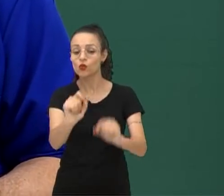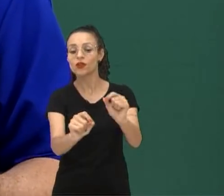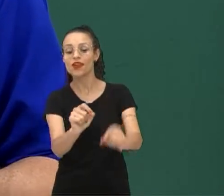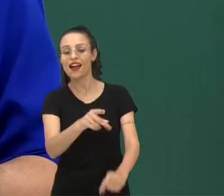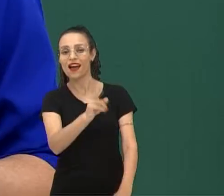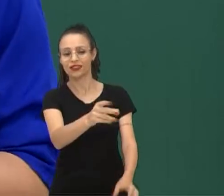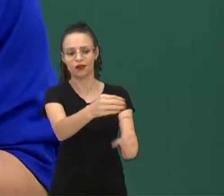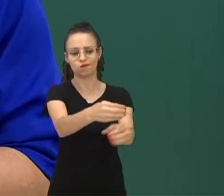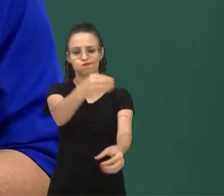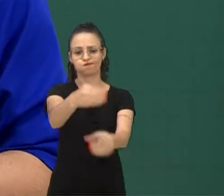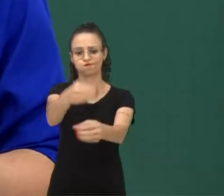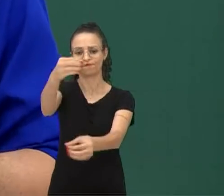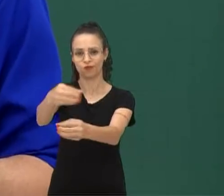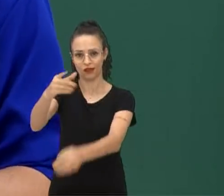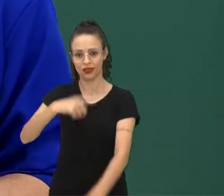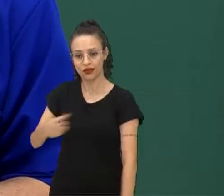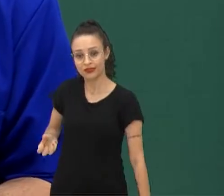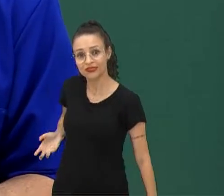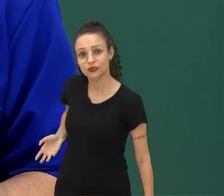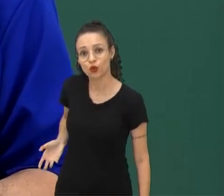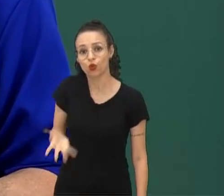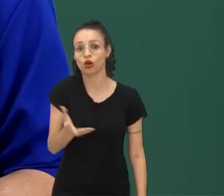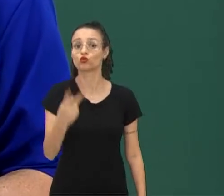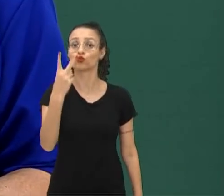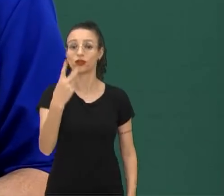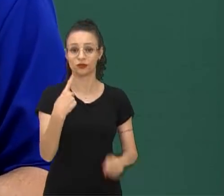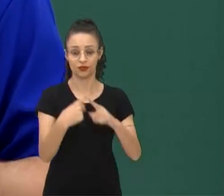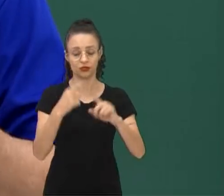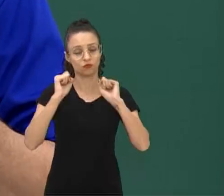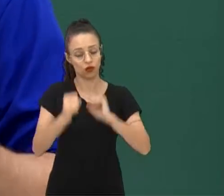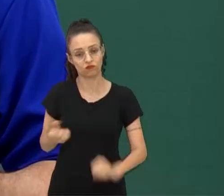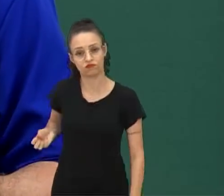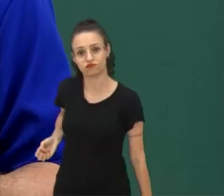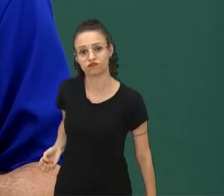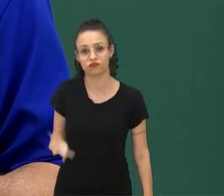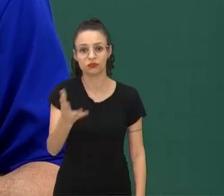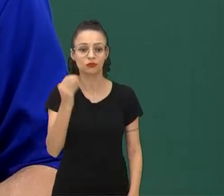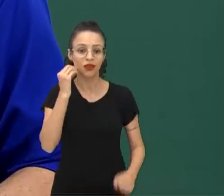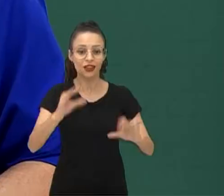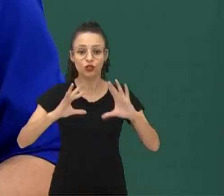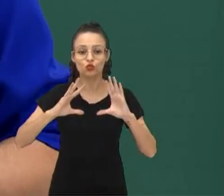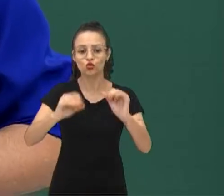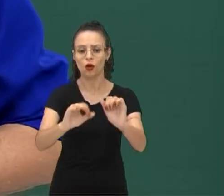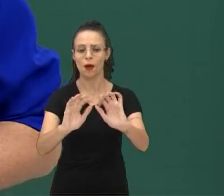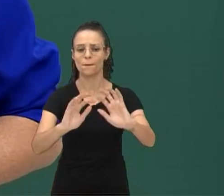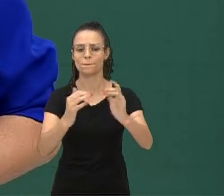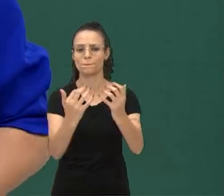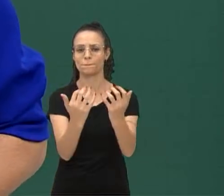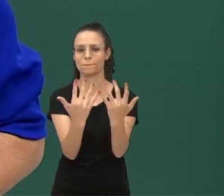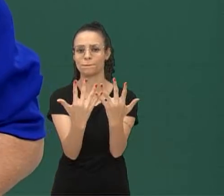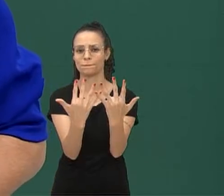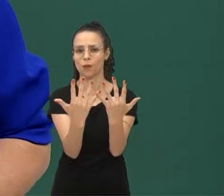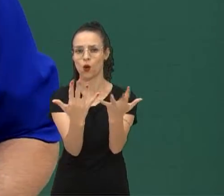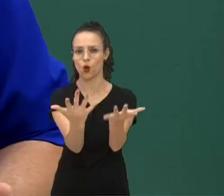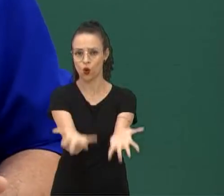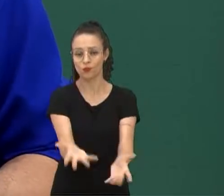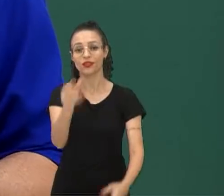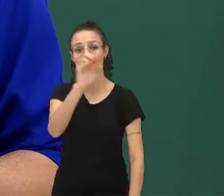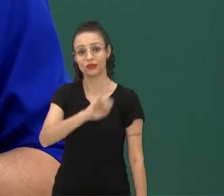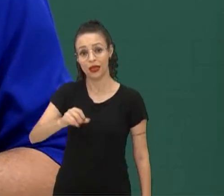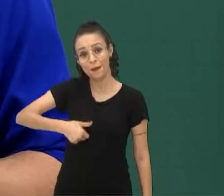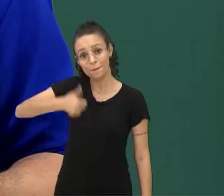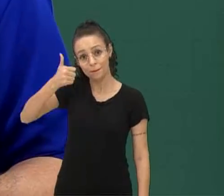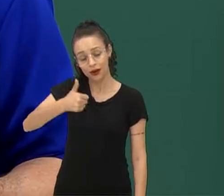pé, tá? Então ele tem dois arremessos, 2 lançamentos para tentar derrubar todos os pinos. Se no primeiro arremesso ele